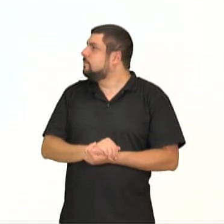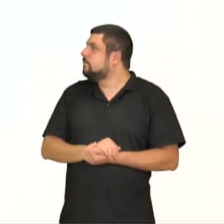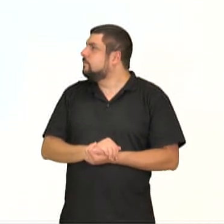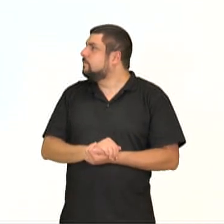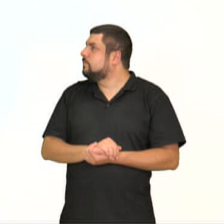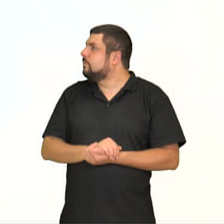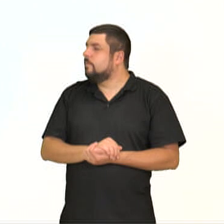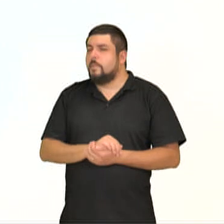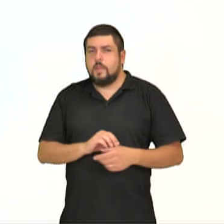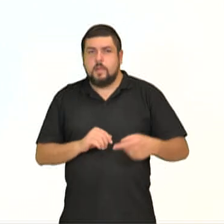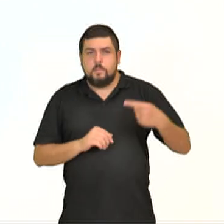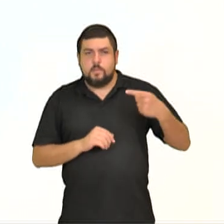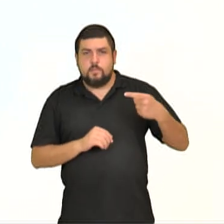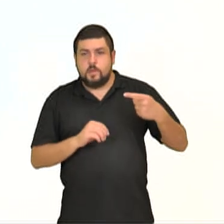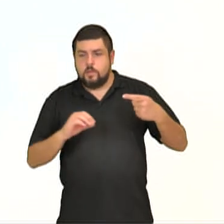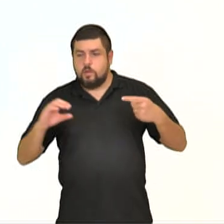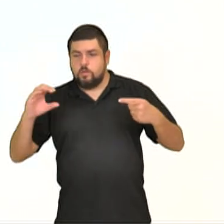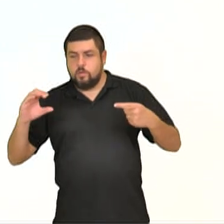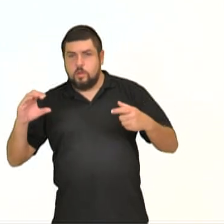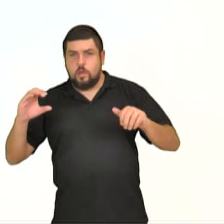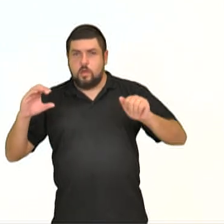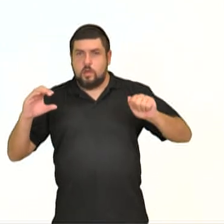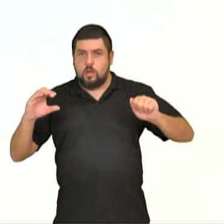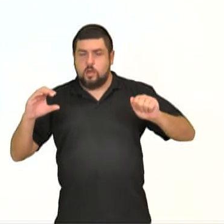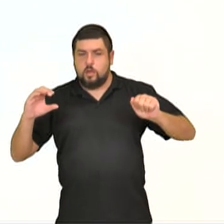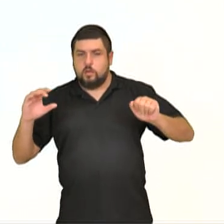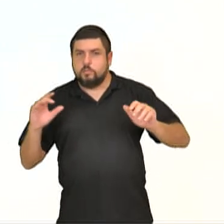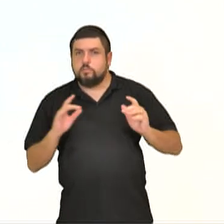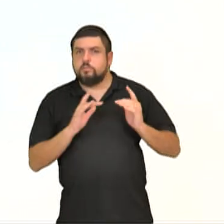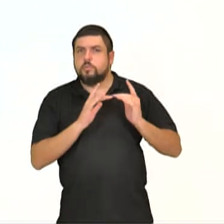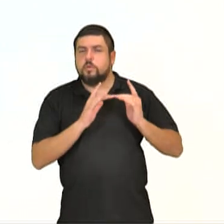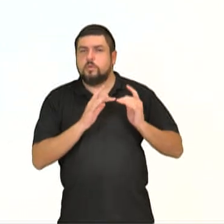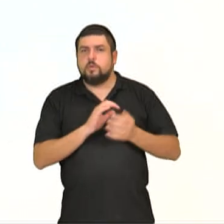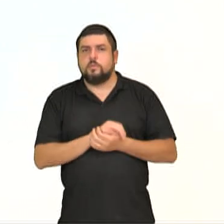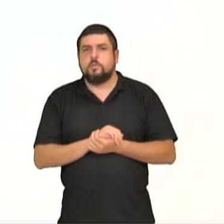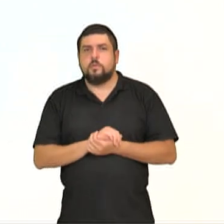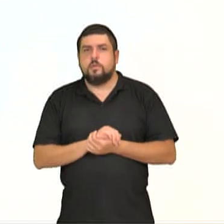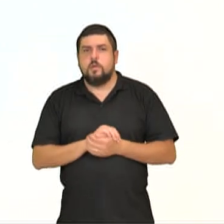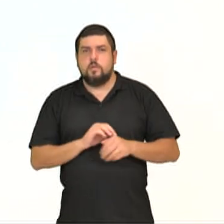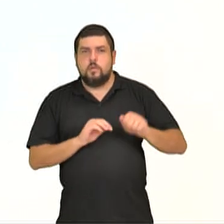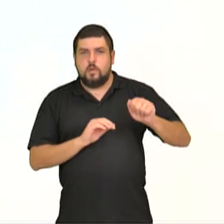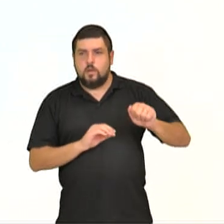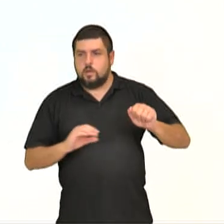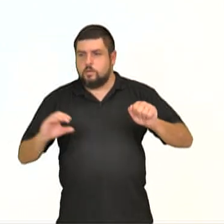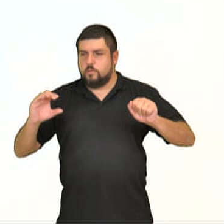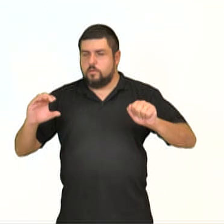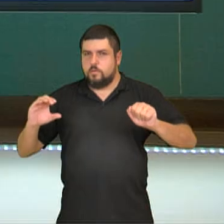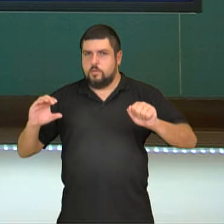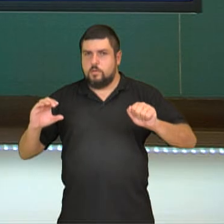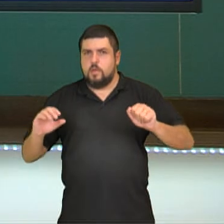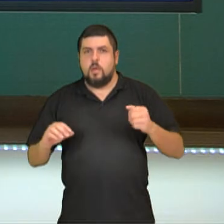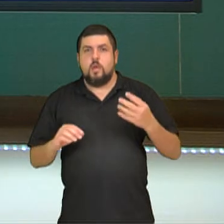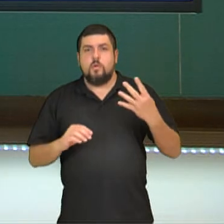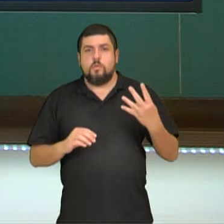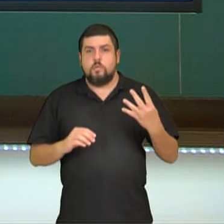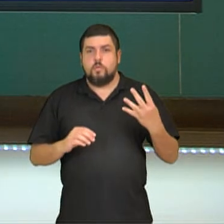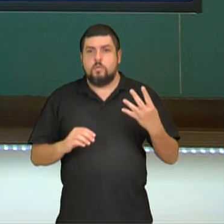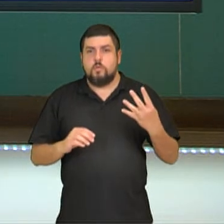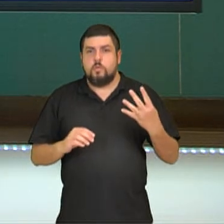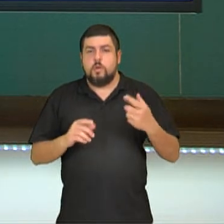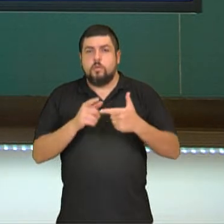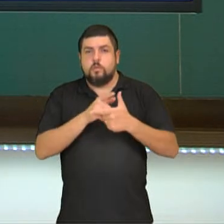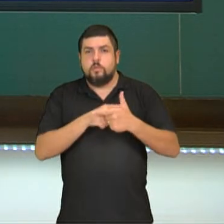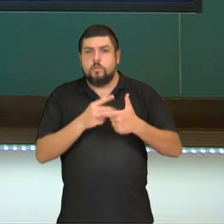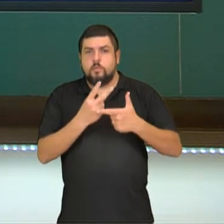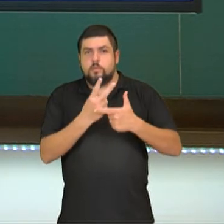eu encosto o C no A. Então, pega a carga total do A do C, dá 4, divide por 2, 2 para cada um. Fechou, o